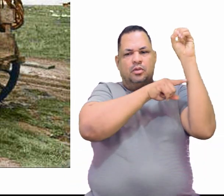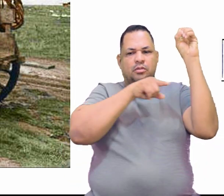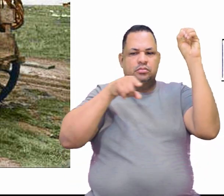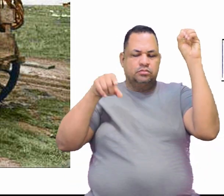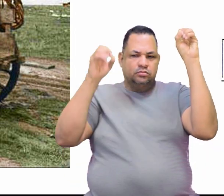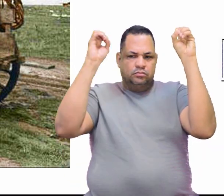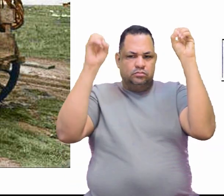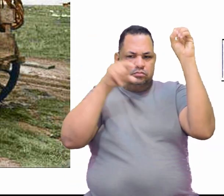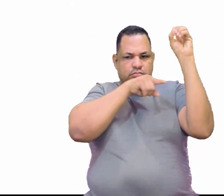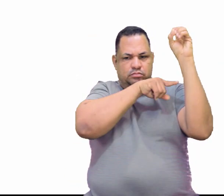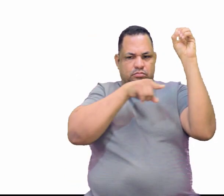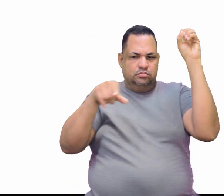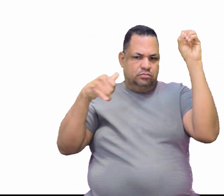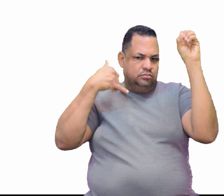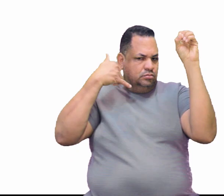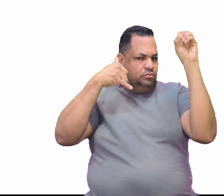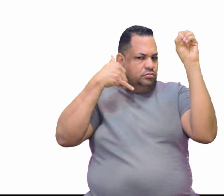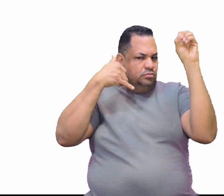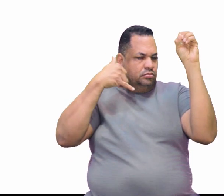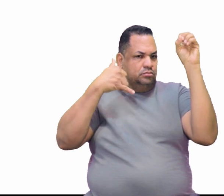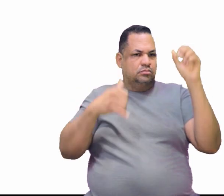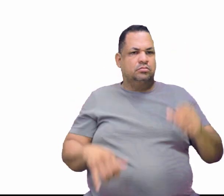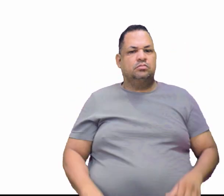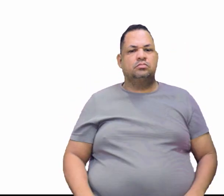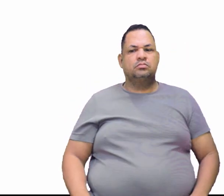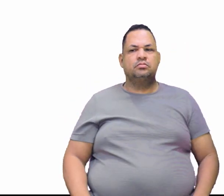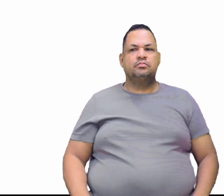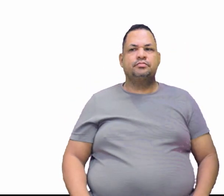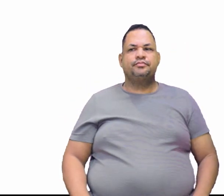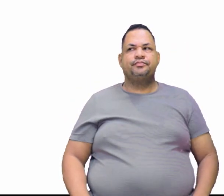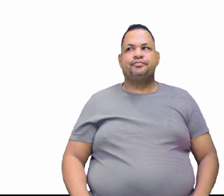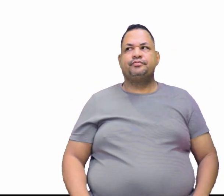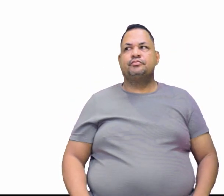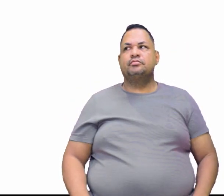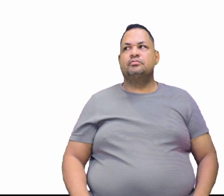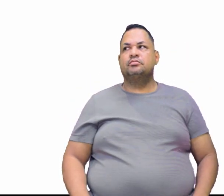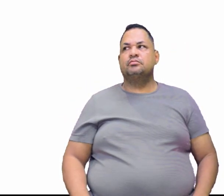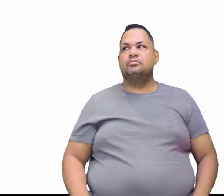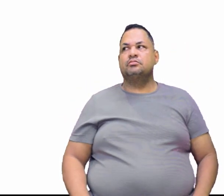telegráfica, certo? Bom,